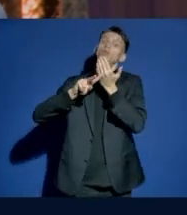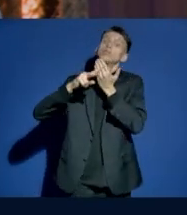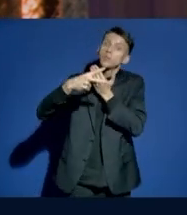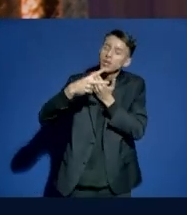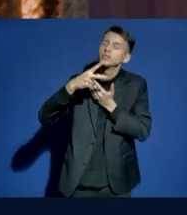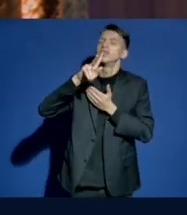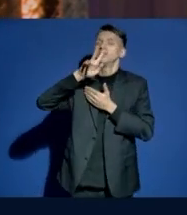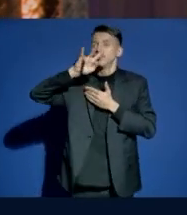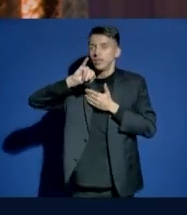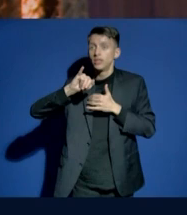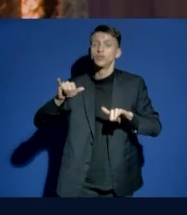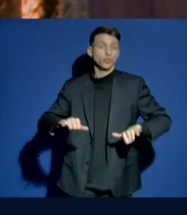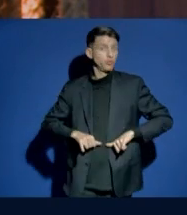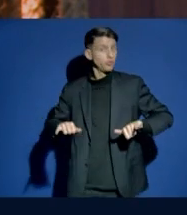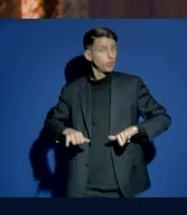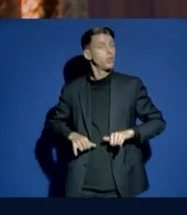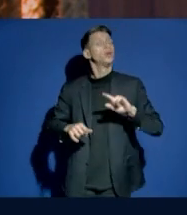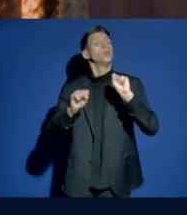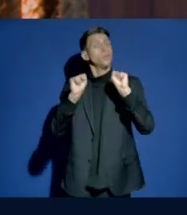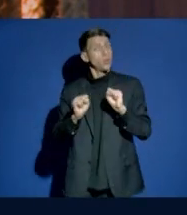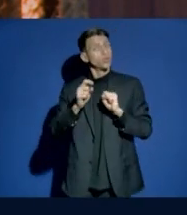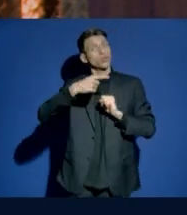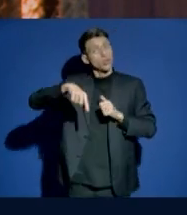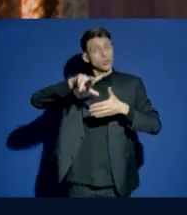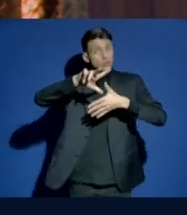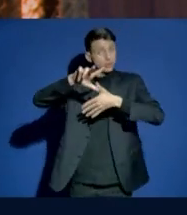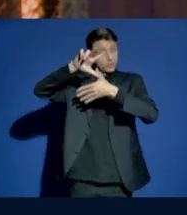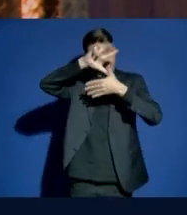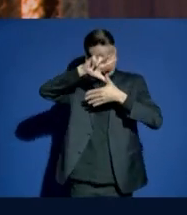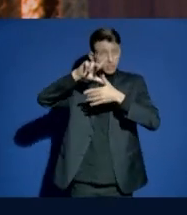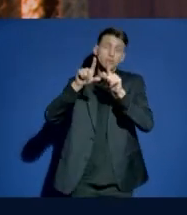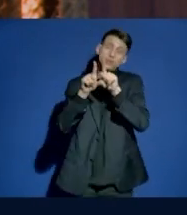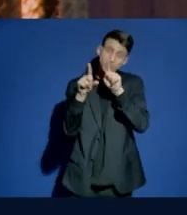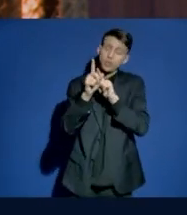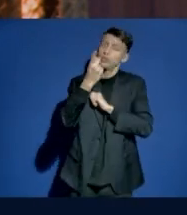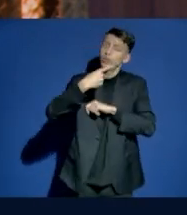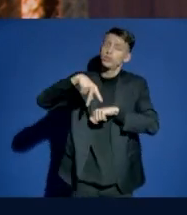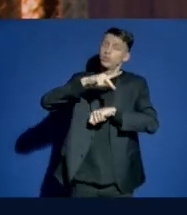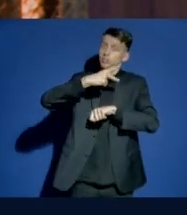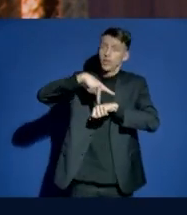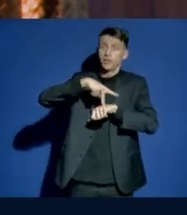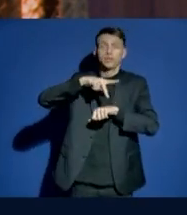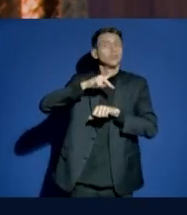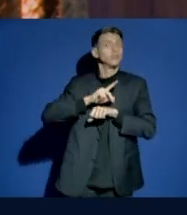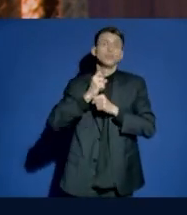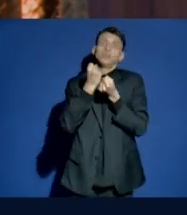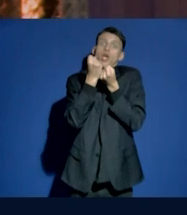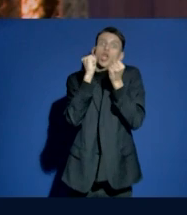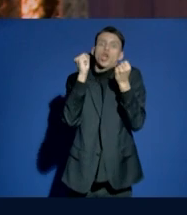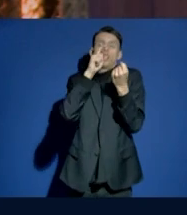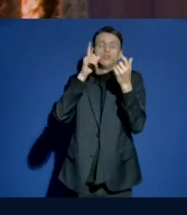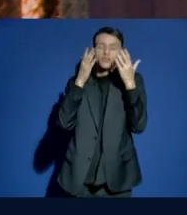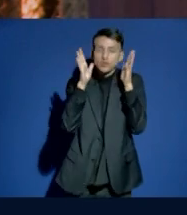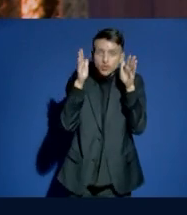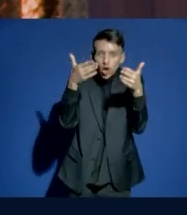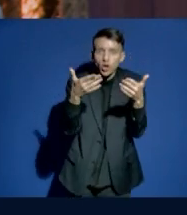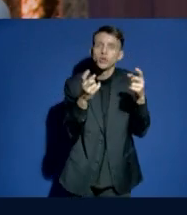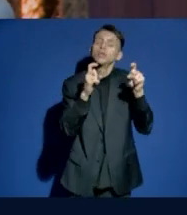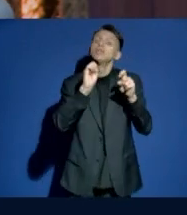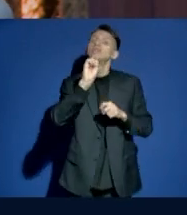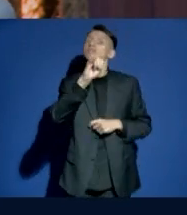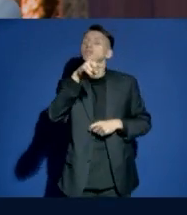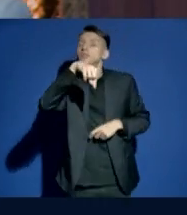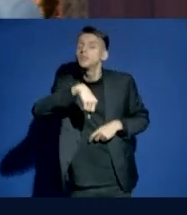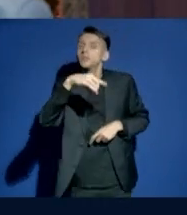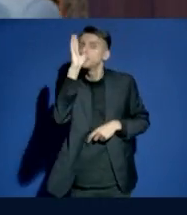fortemente o nosso continente pode afetar o nosso país e a nossa maior cadeia Econômica como ficará o Brasil